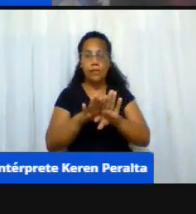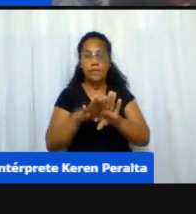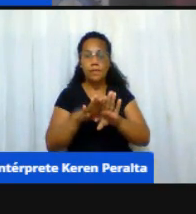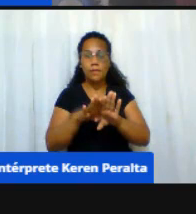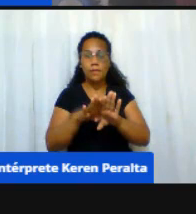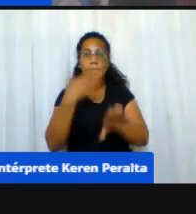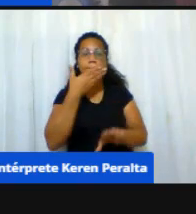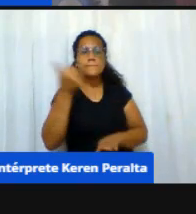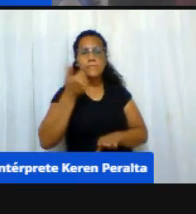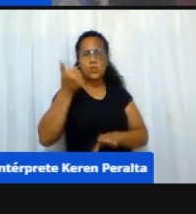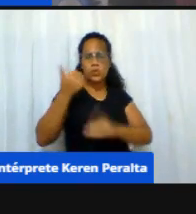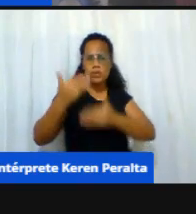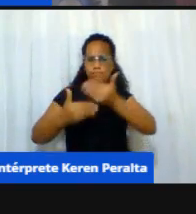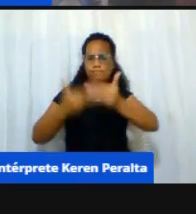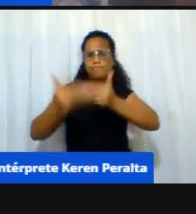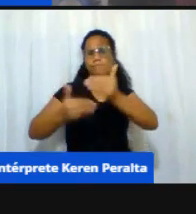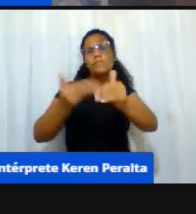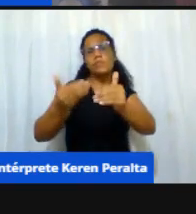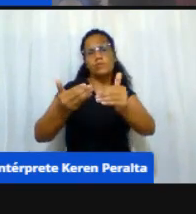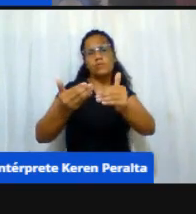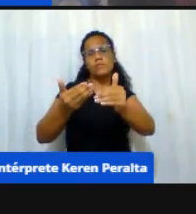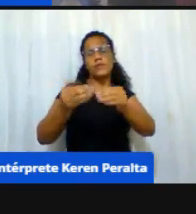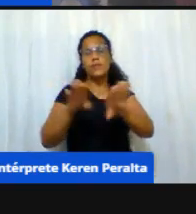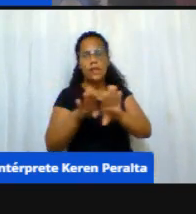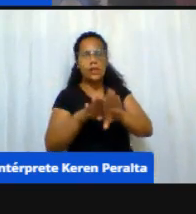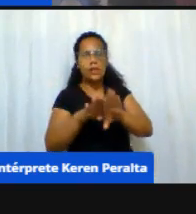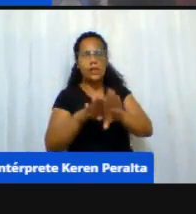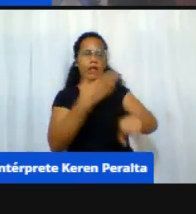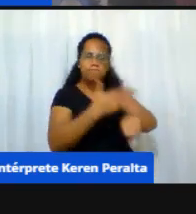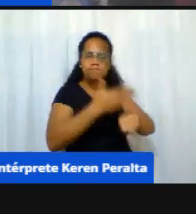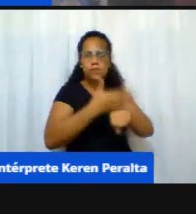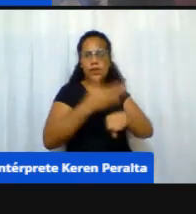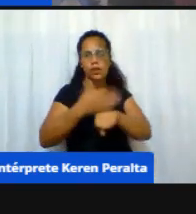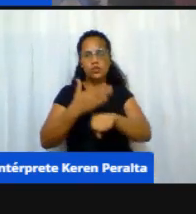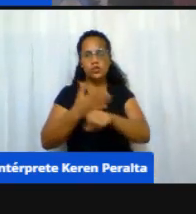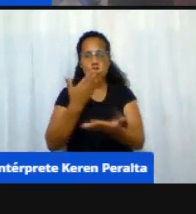consultivos e orientativos da Secretaria Municipal.